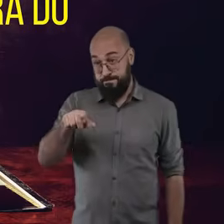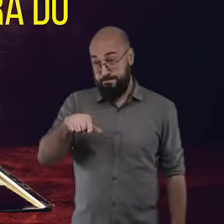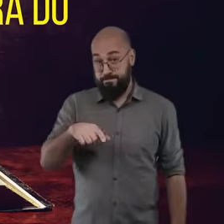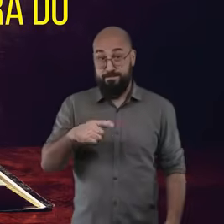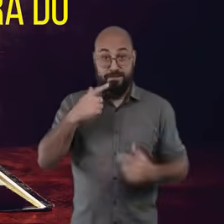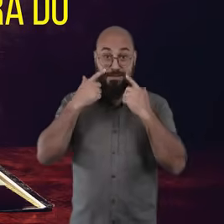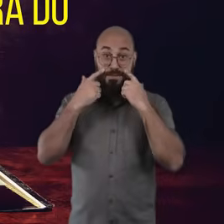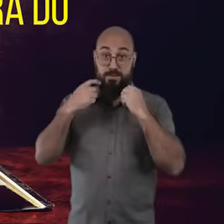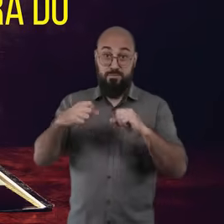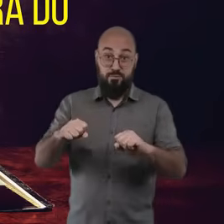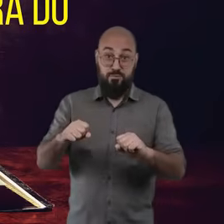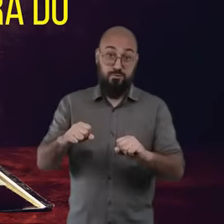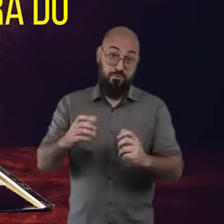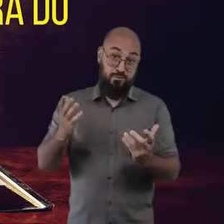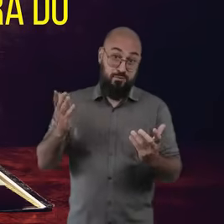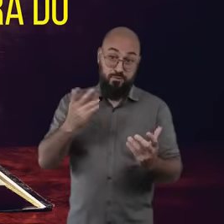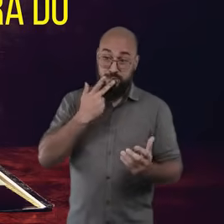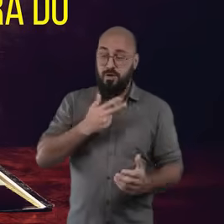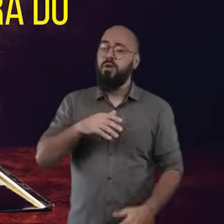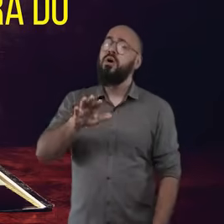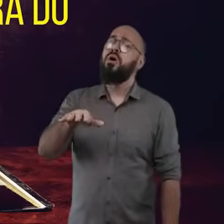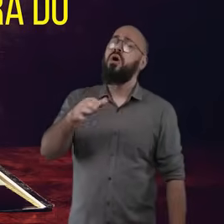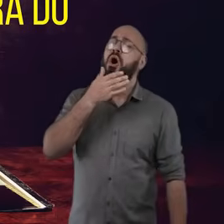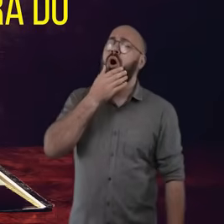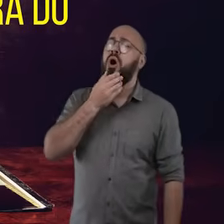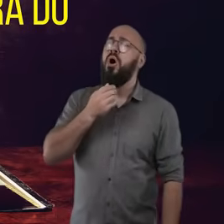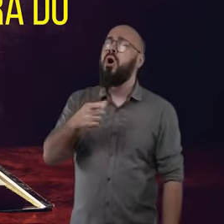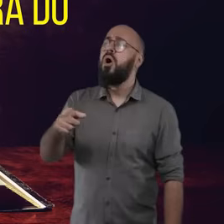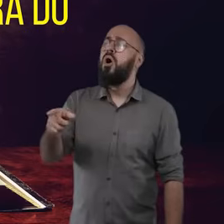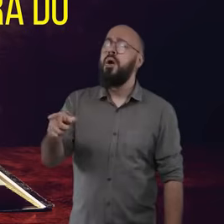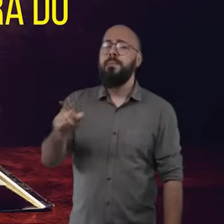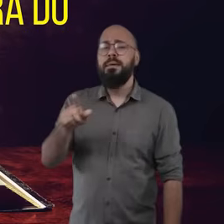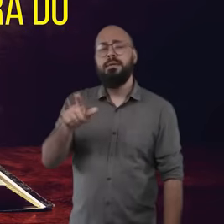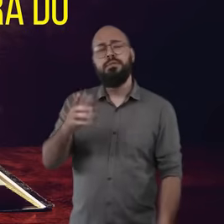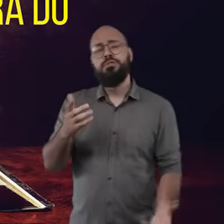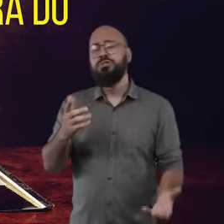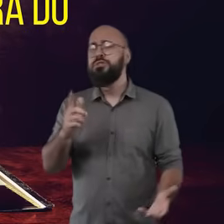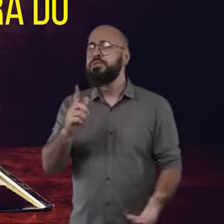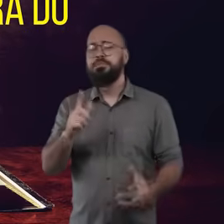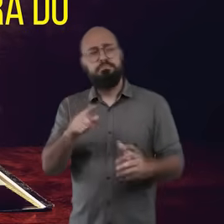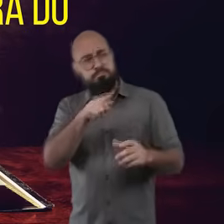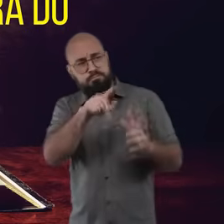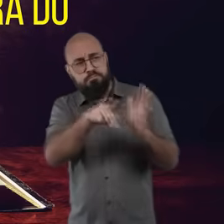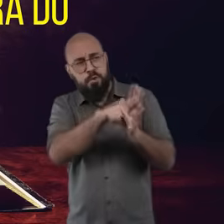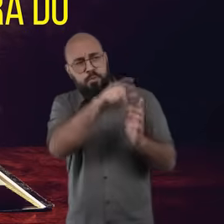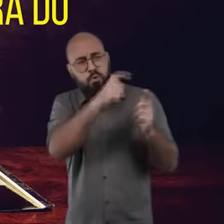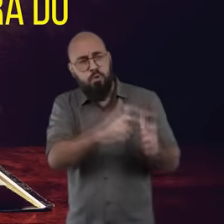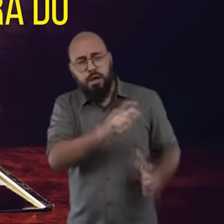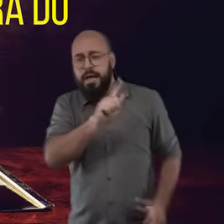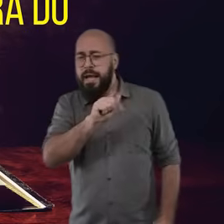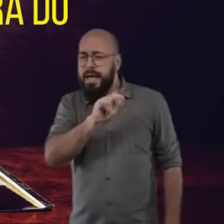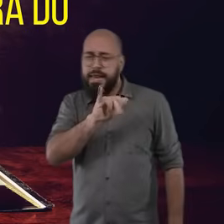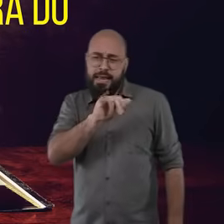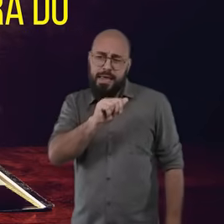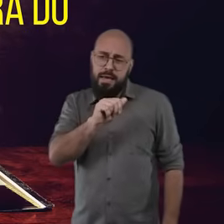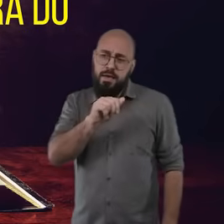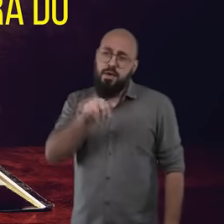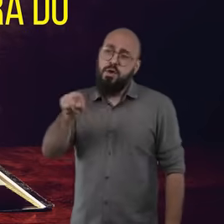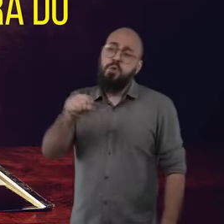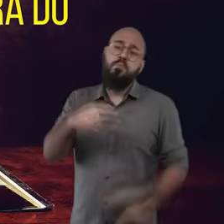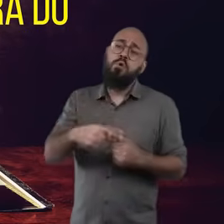coisas diz, e lhe disseram, homens da Galileia, por que vocês estão olhando para as